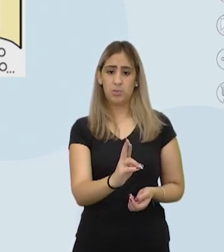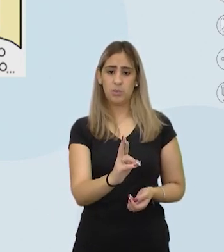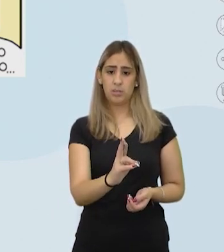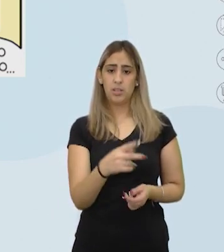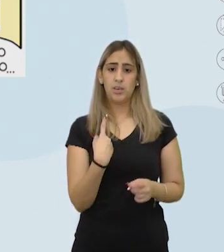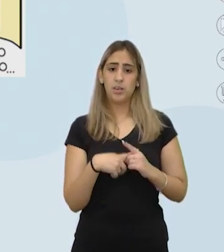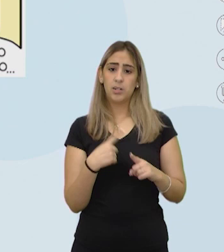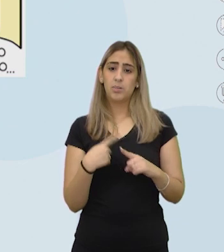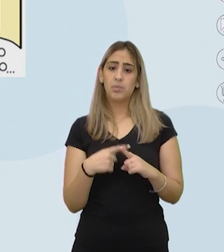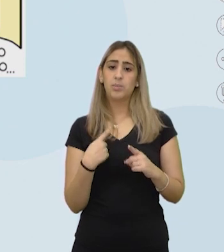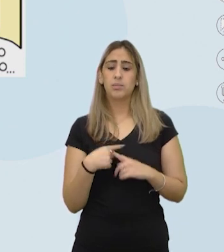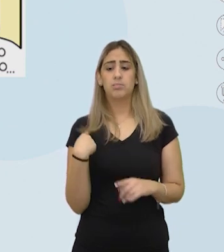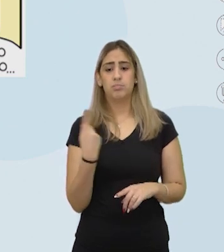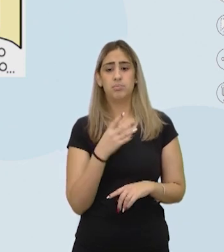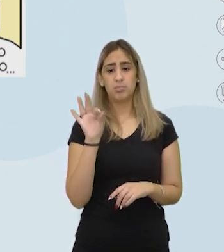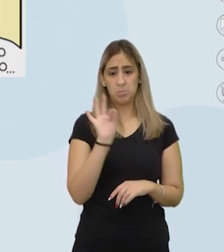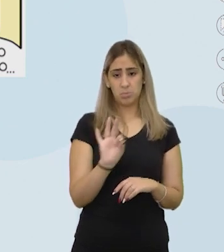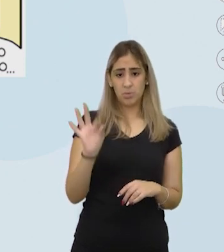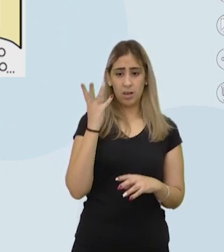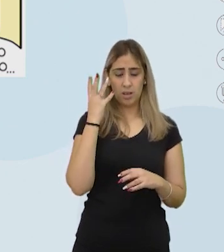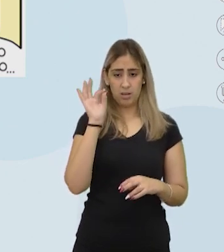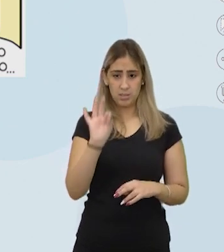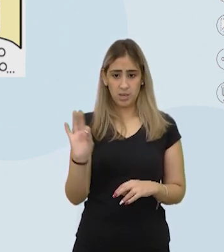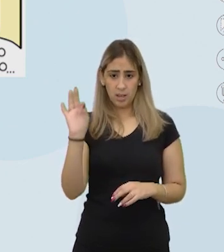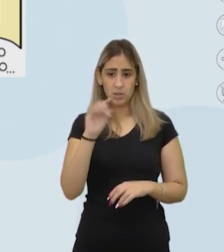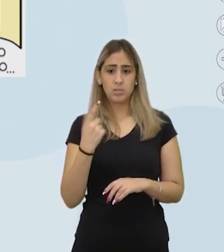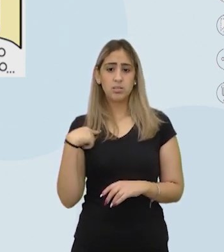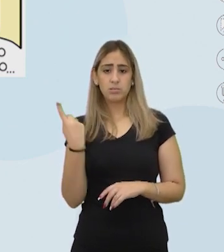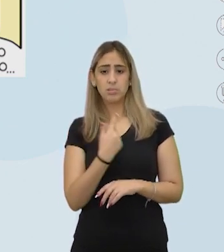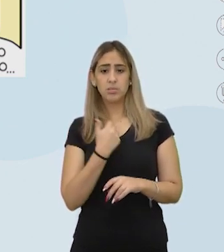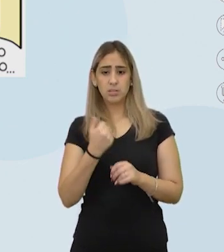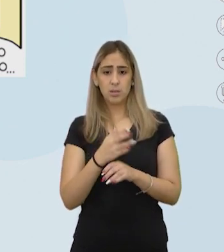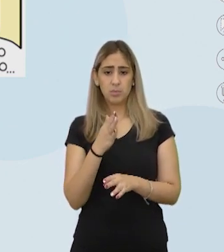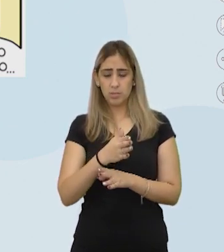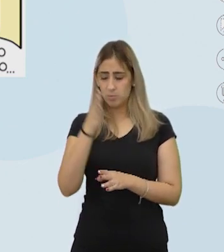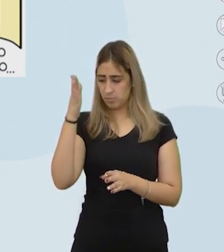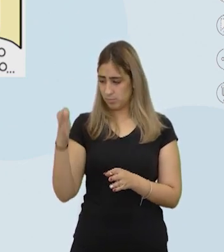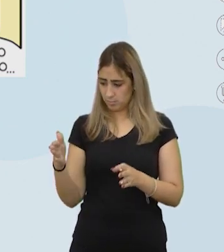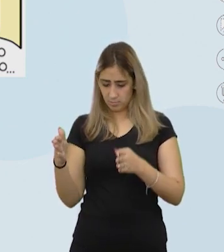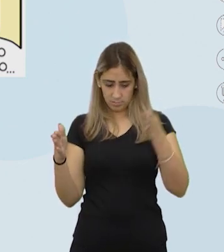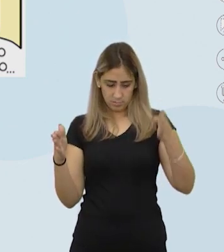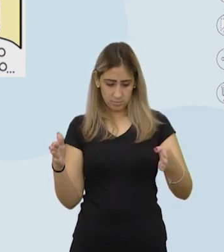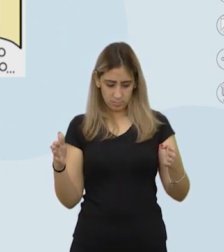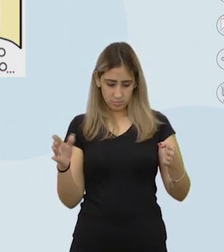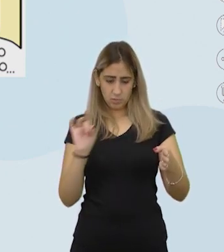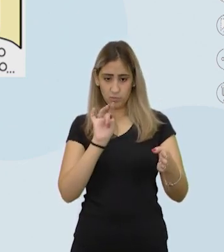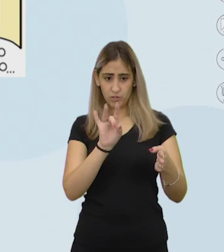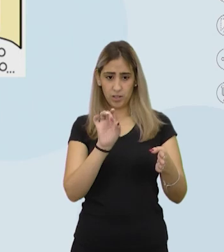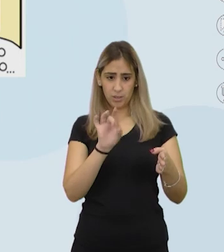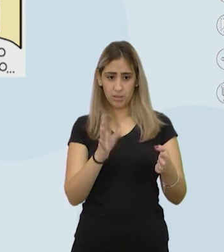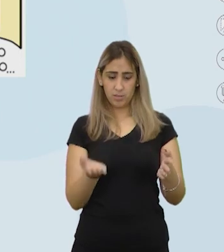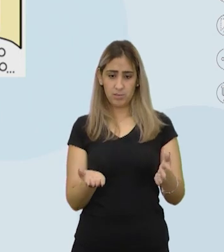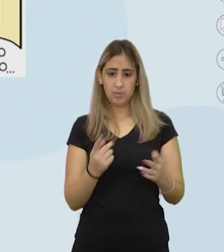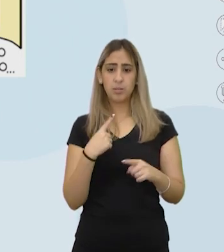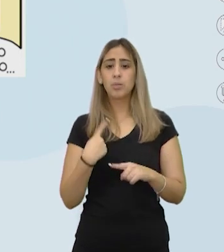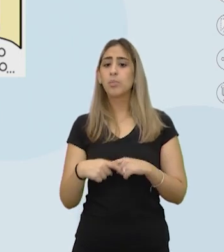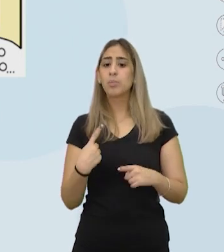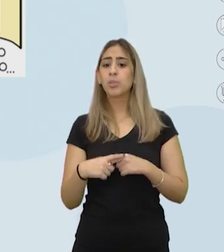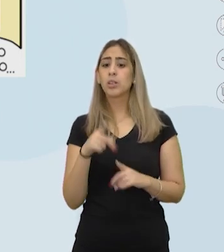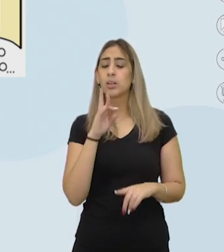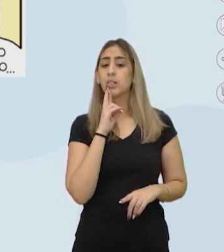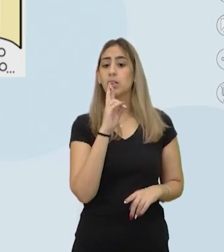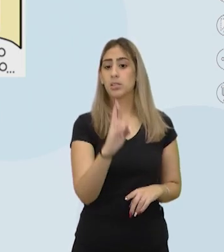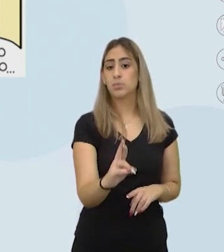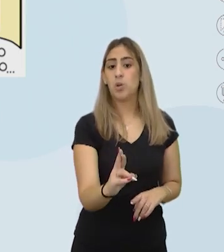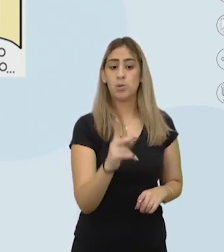Porque somos insetos e estamos em lados opostos de um vidro aberto. Esse porquê é uma resposta